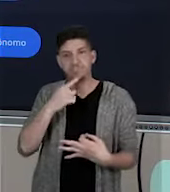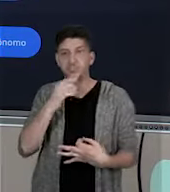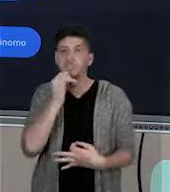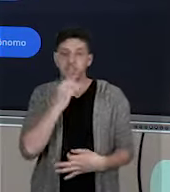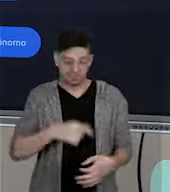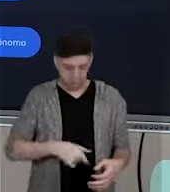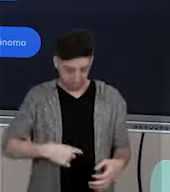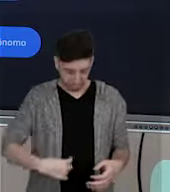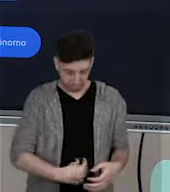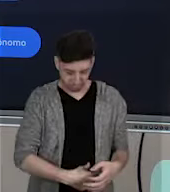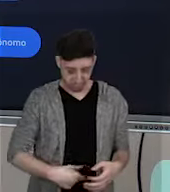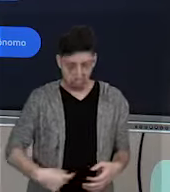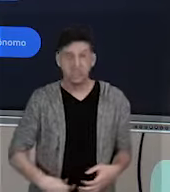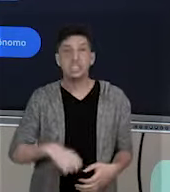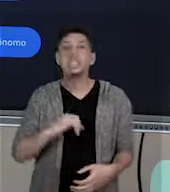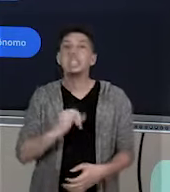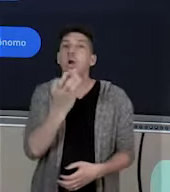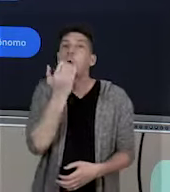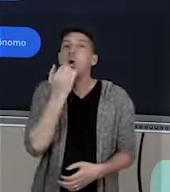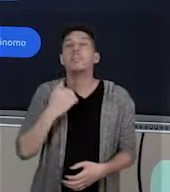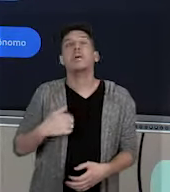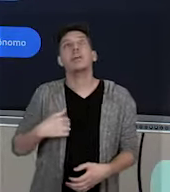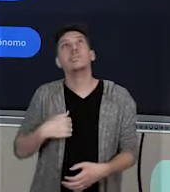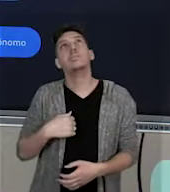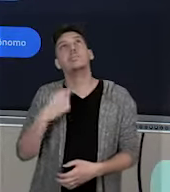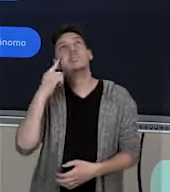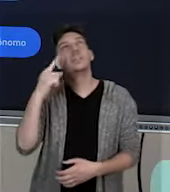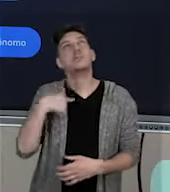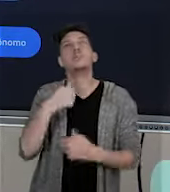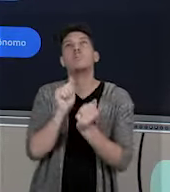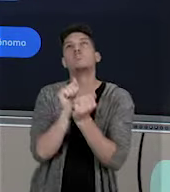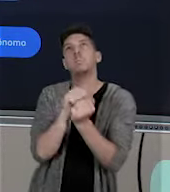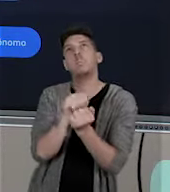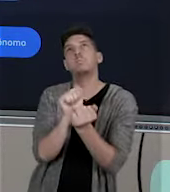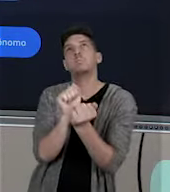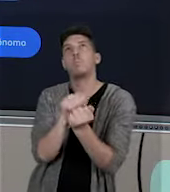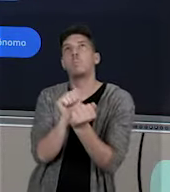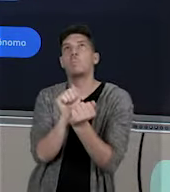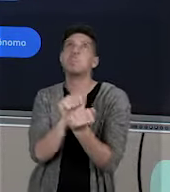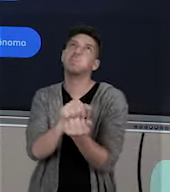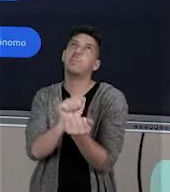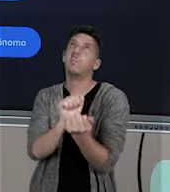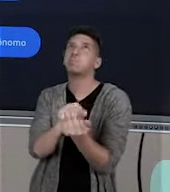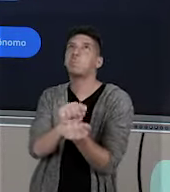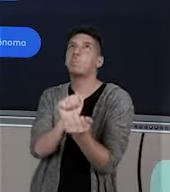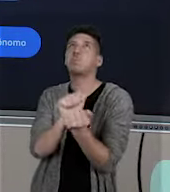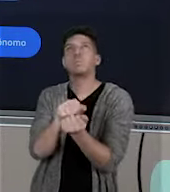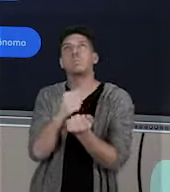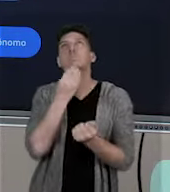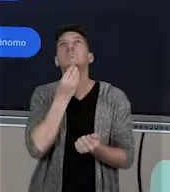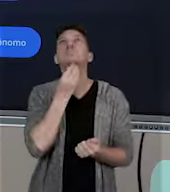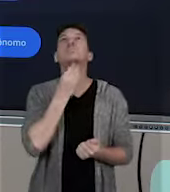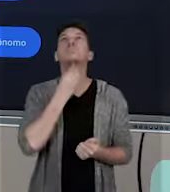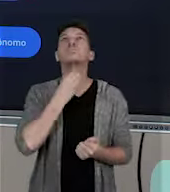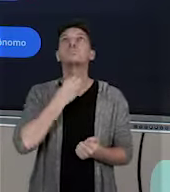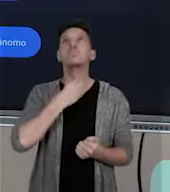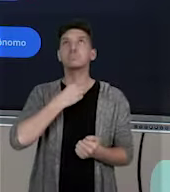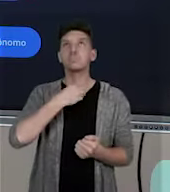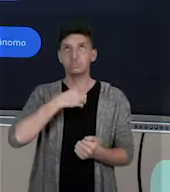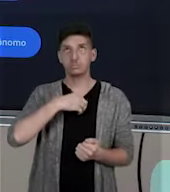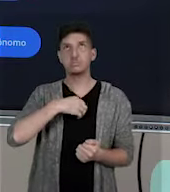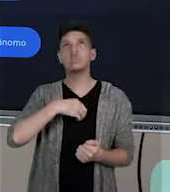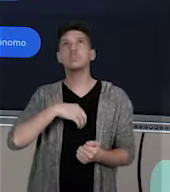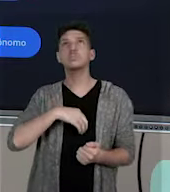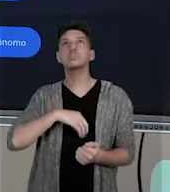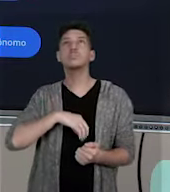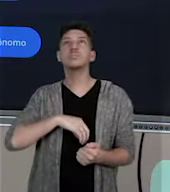uma refeição, você não fica pensando, estou mastigando do lado direito, do lado esquerdo, vou deglutir. Esse alimento vai